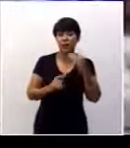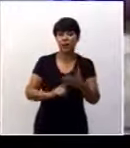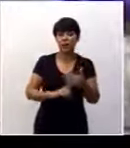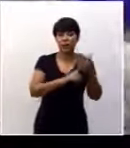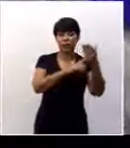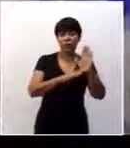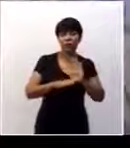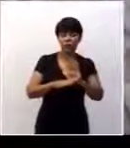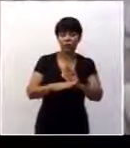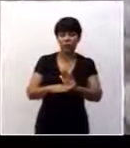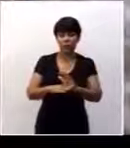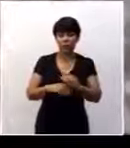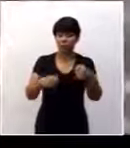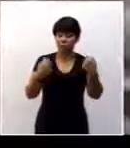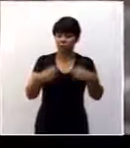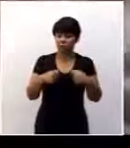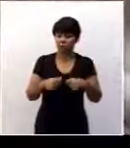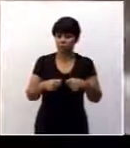humanas.